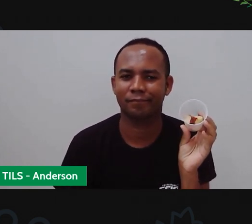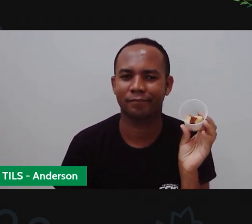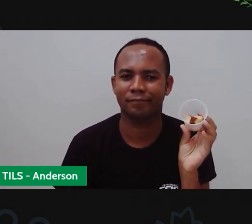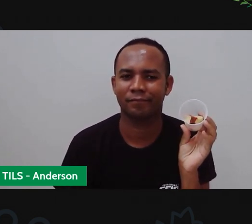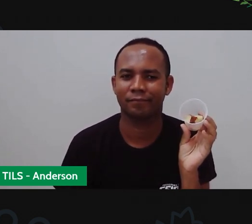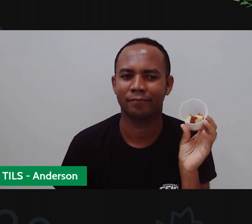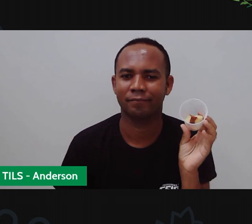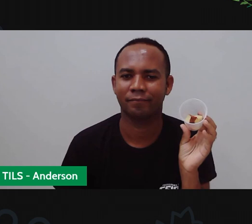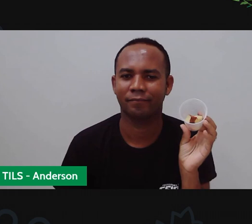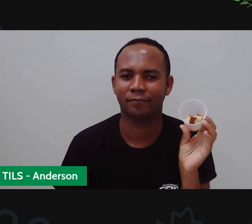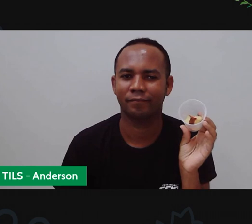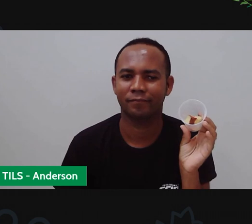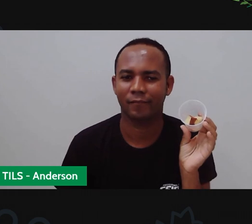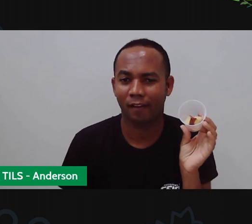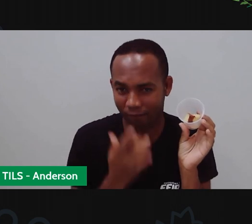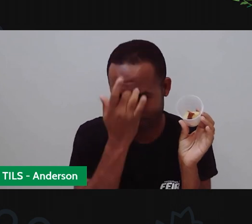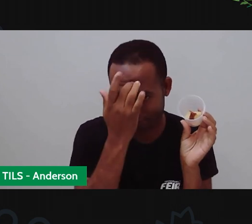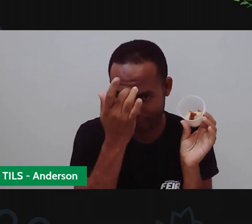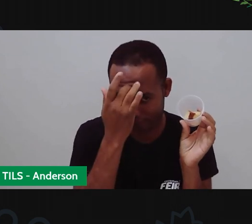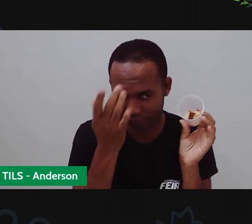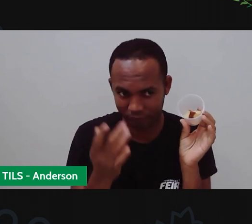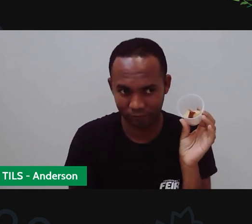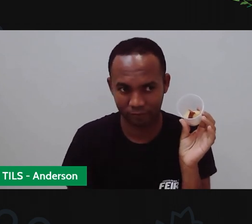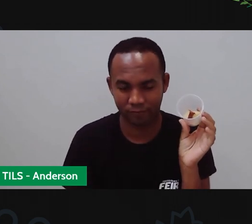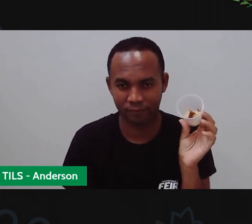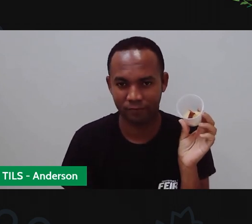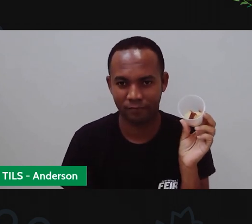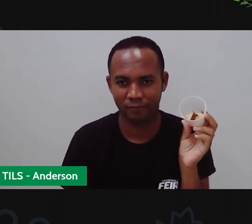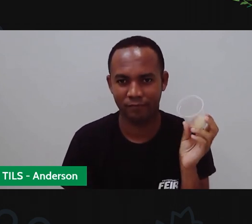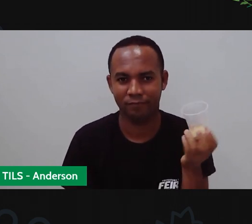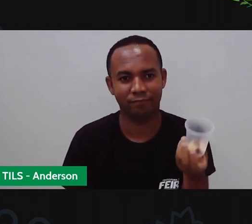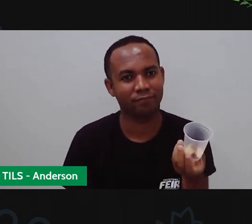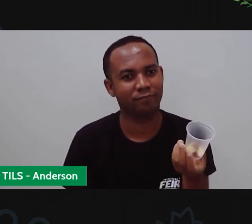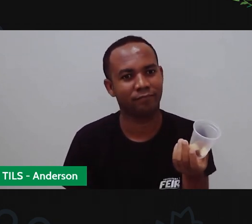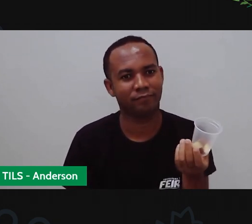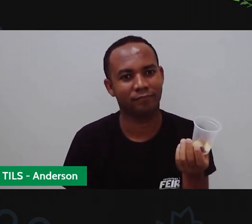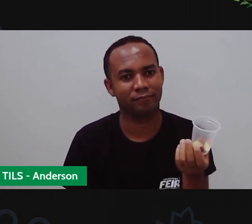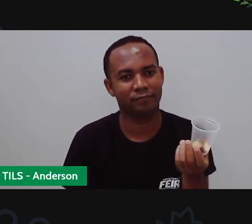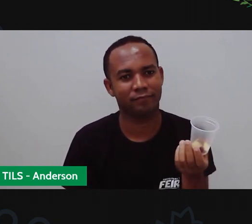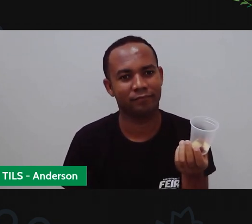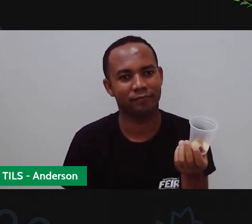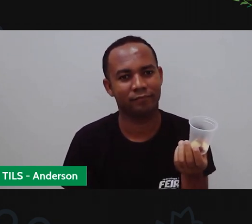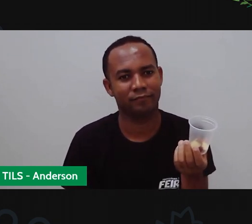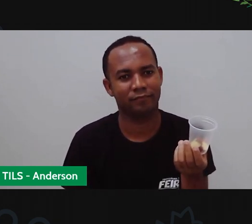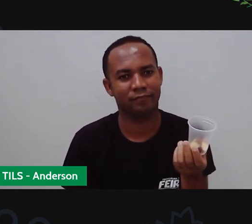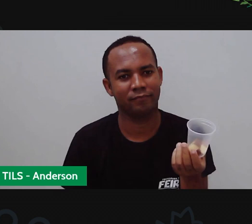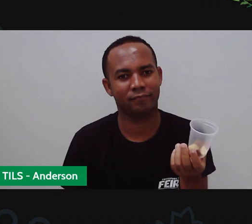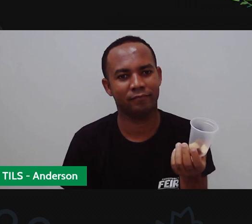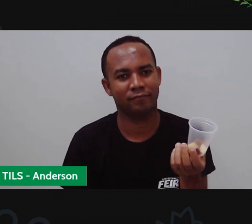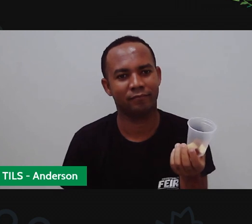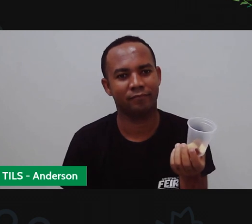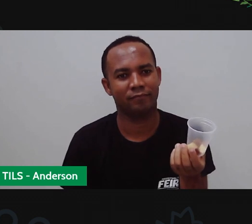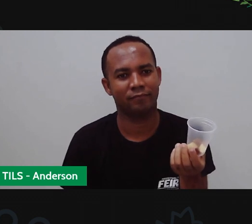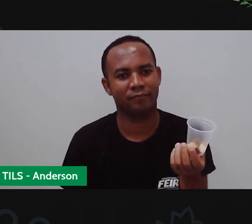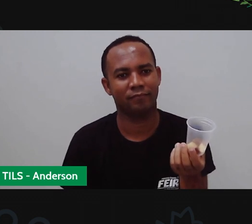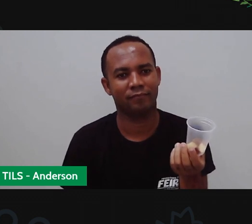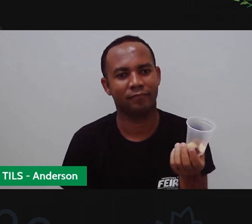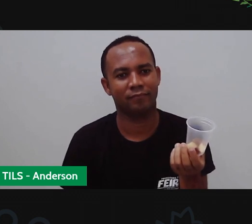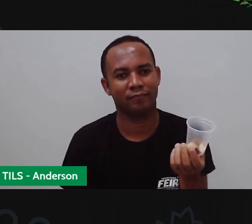Rapaz, isso aqui tá difícil isso. É geleia ou não? Já errou, né? Tá, não sei se não. Bota